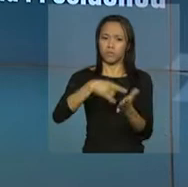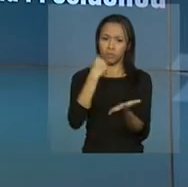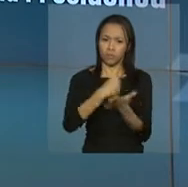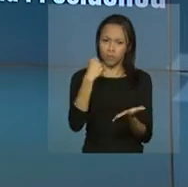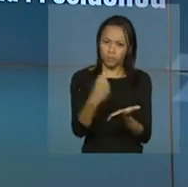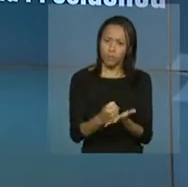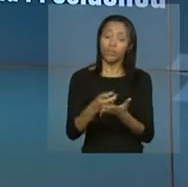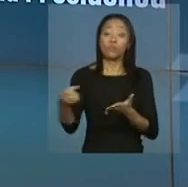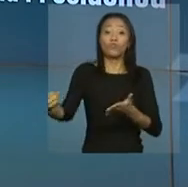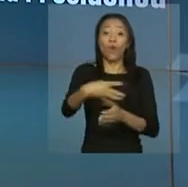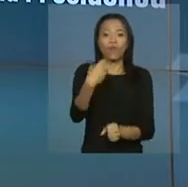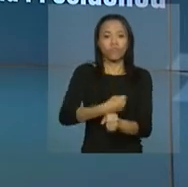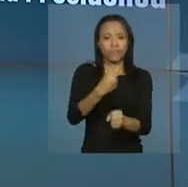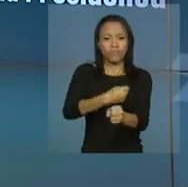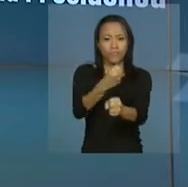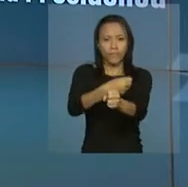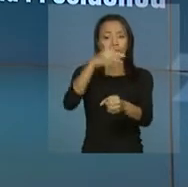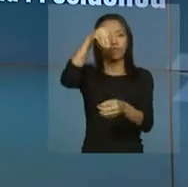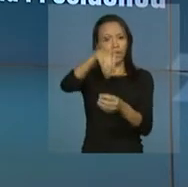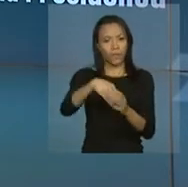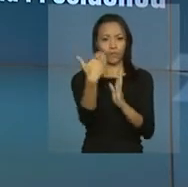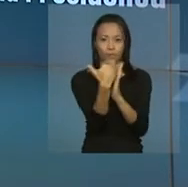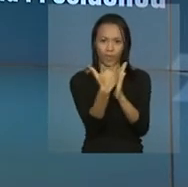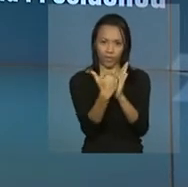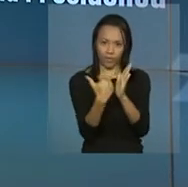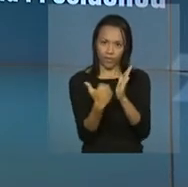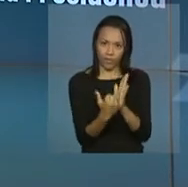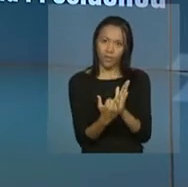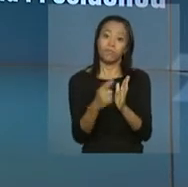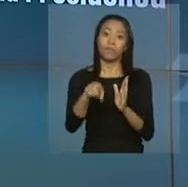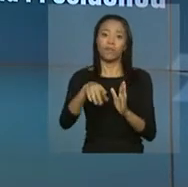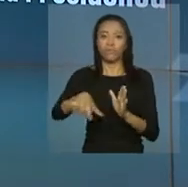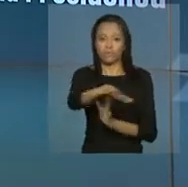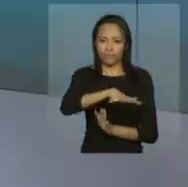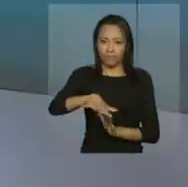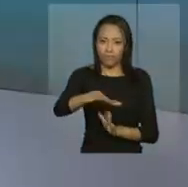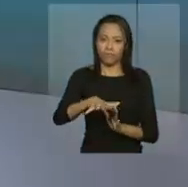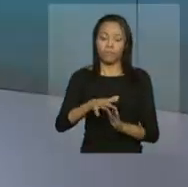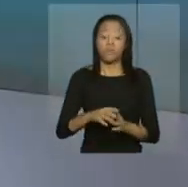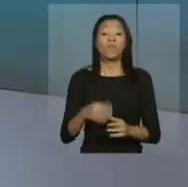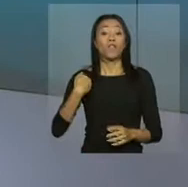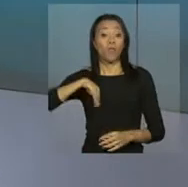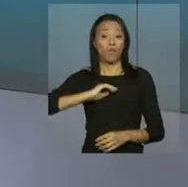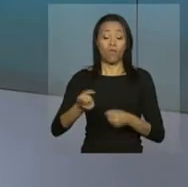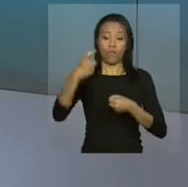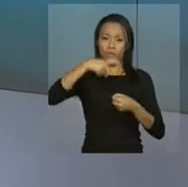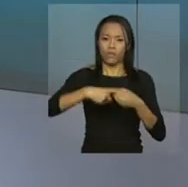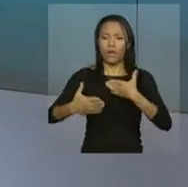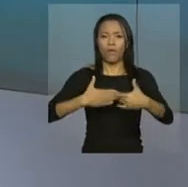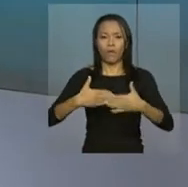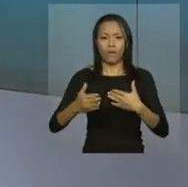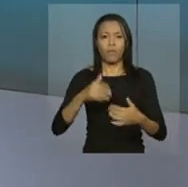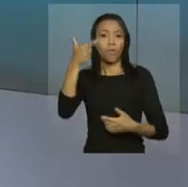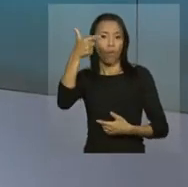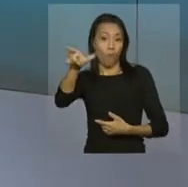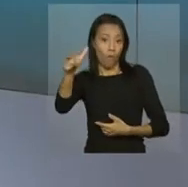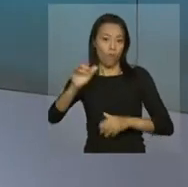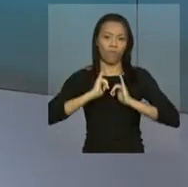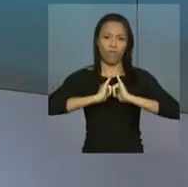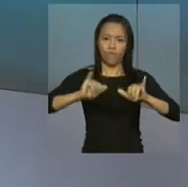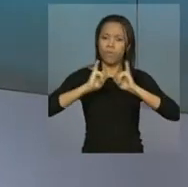trechos de rodovias dentro do programa de investimentos em logística. E nós podemos voltar a qualquer momento